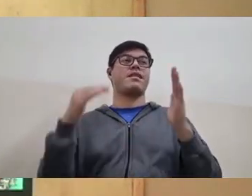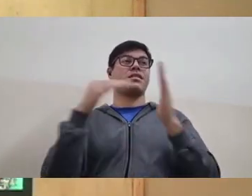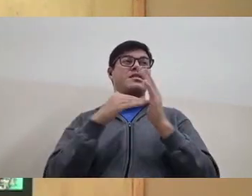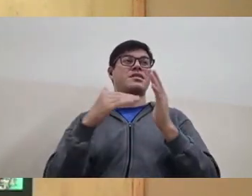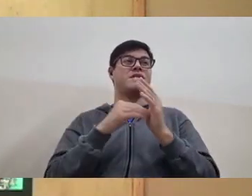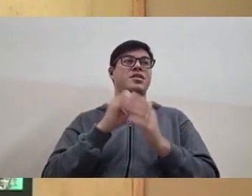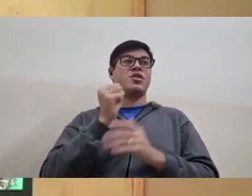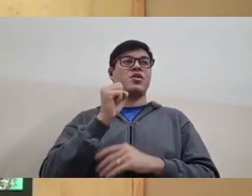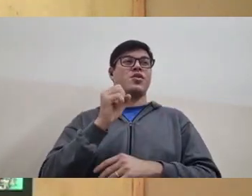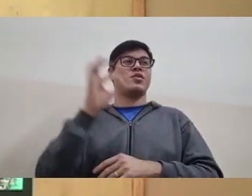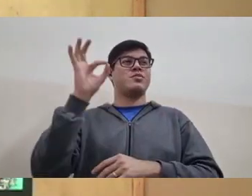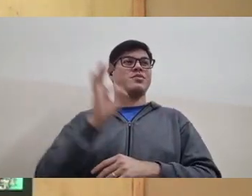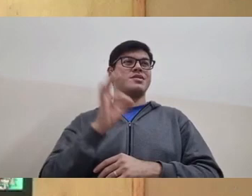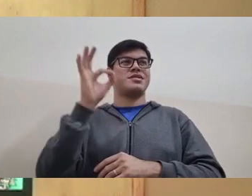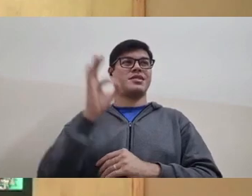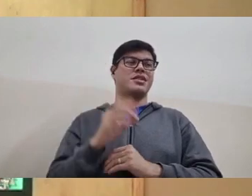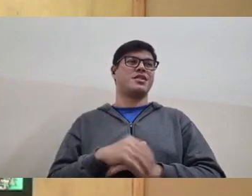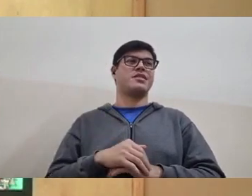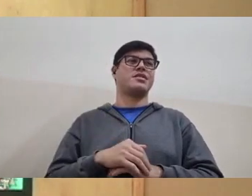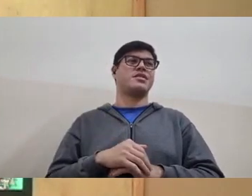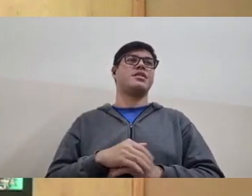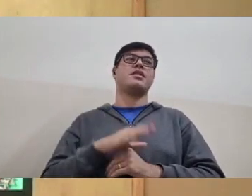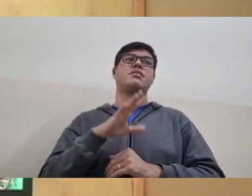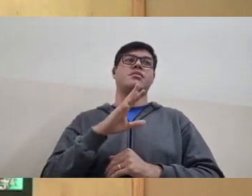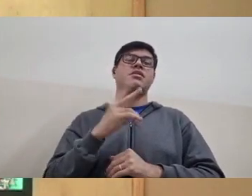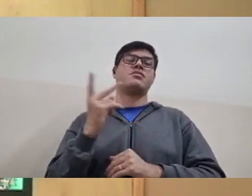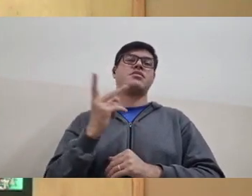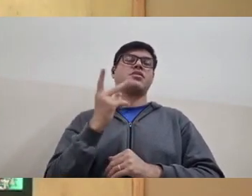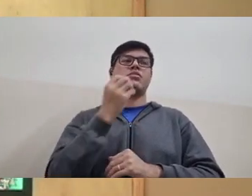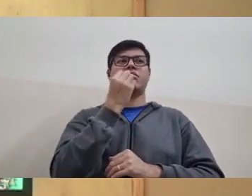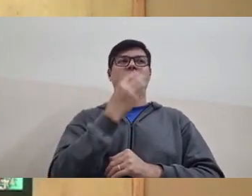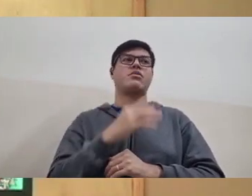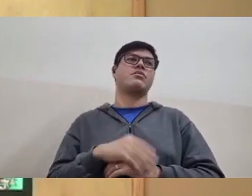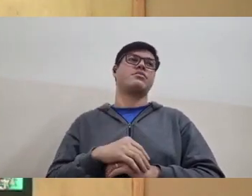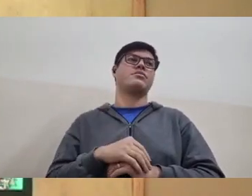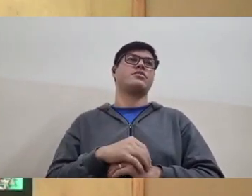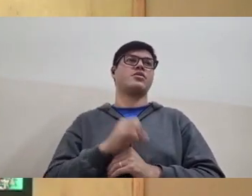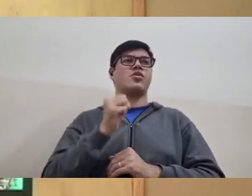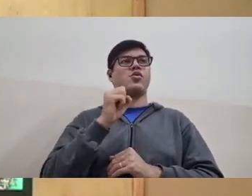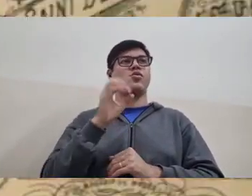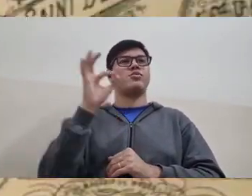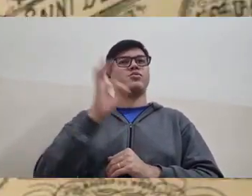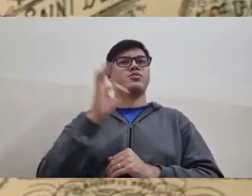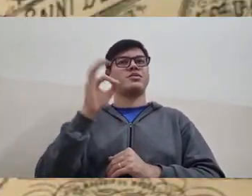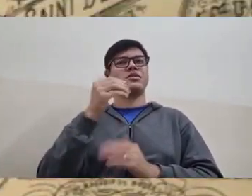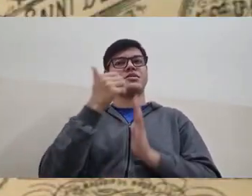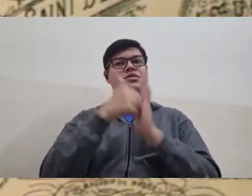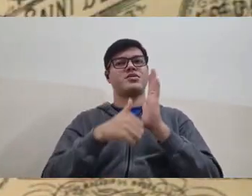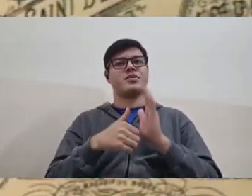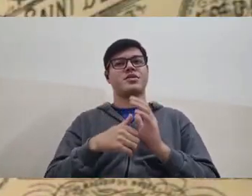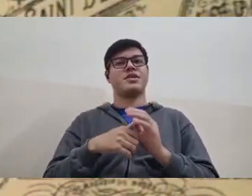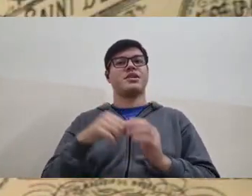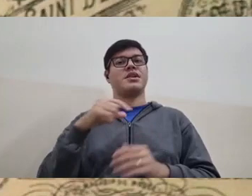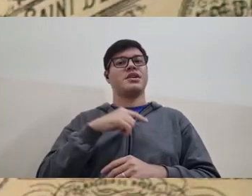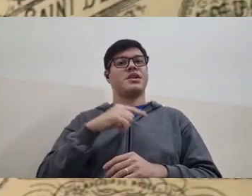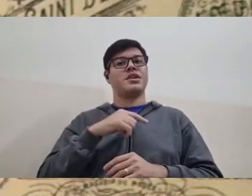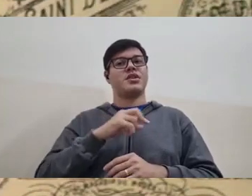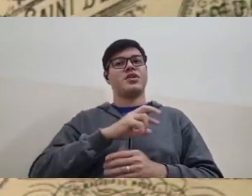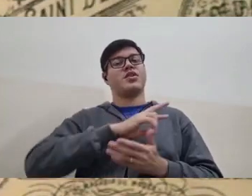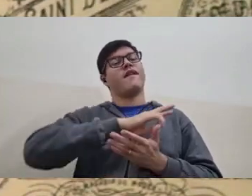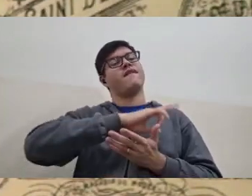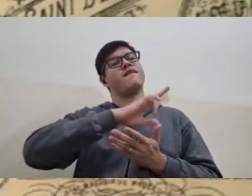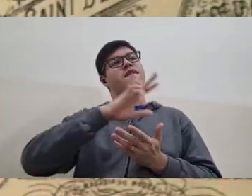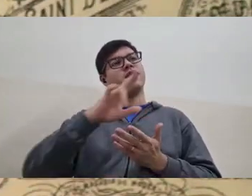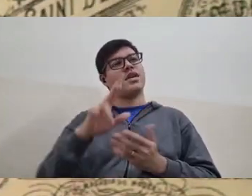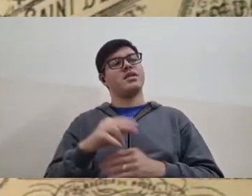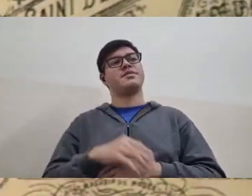limite máximo do desconto é de 8%. Mas já é um valor bem considerável, 8% de desconto, se você tiver todos os